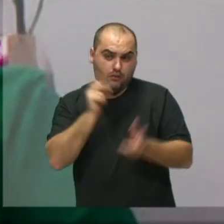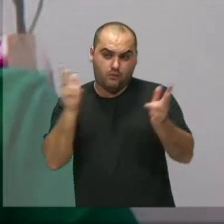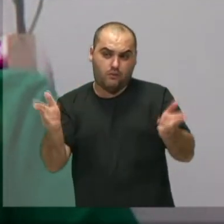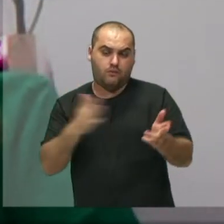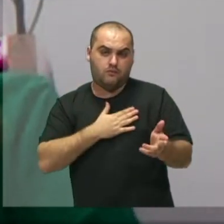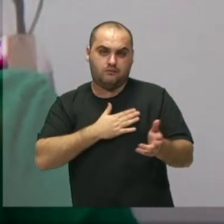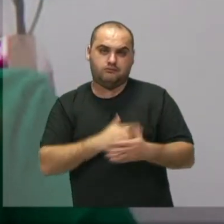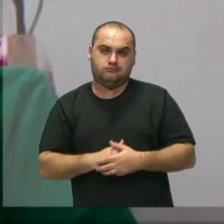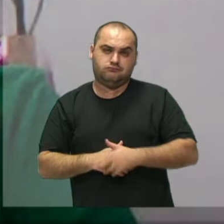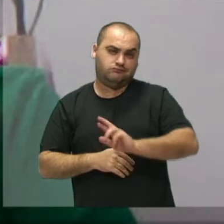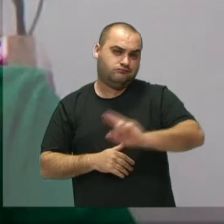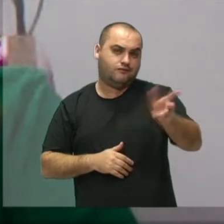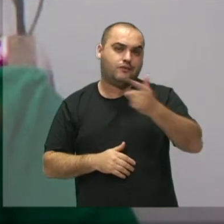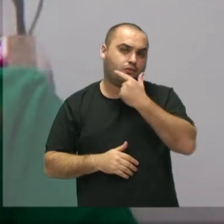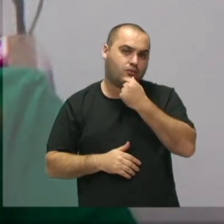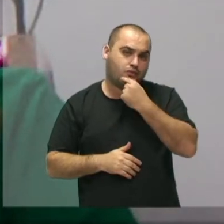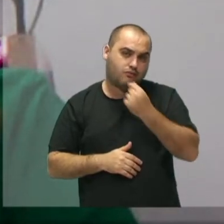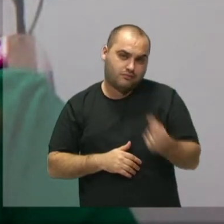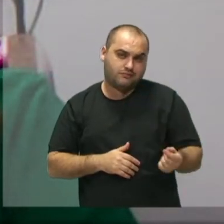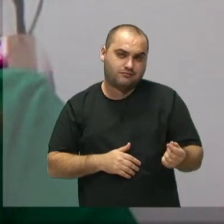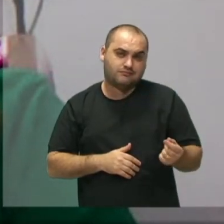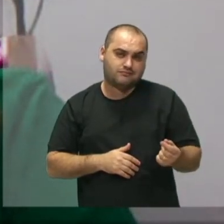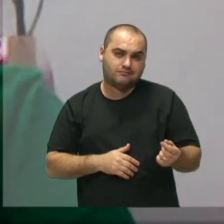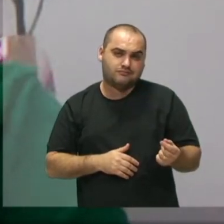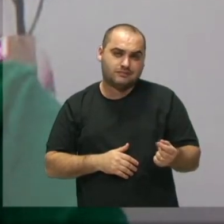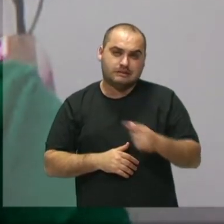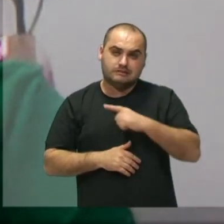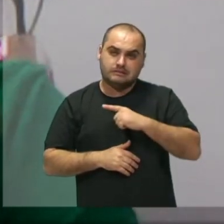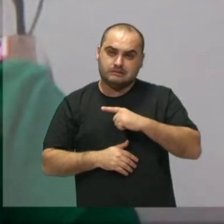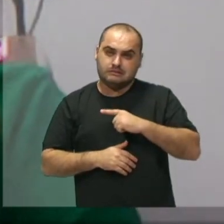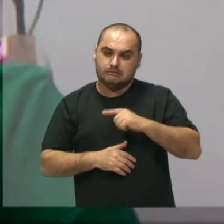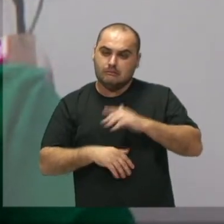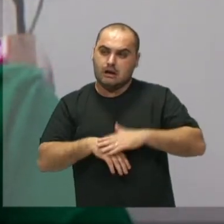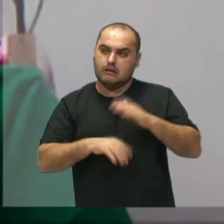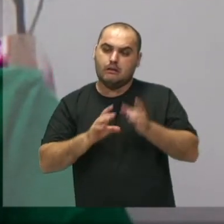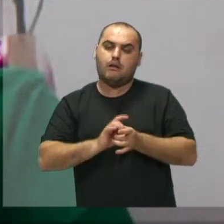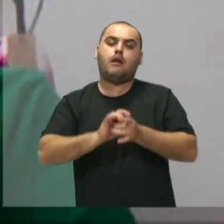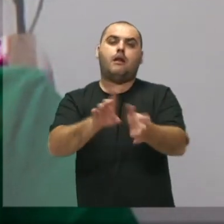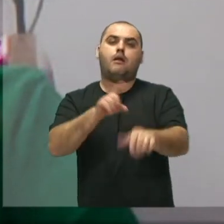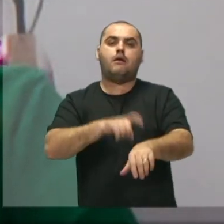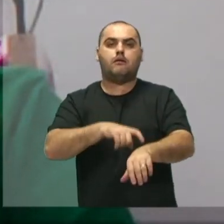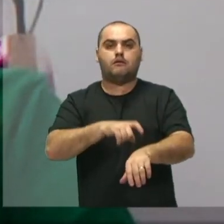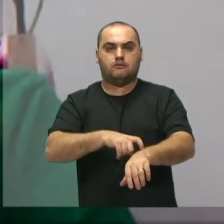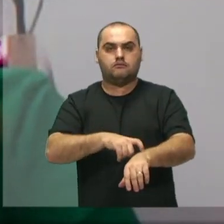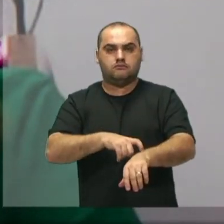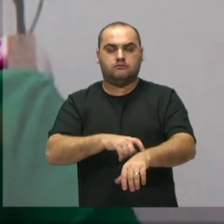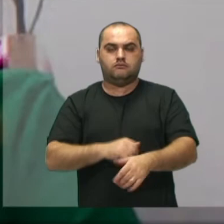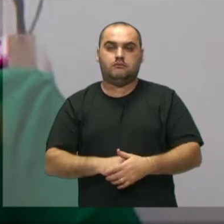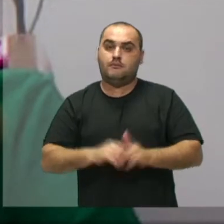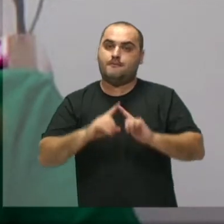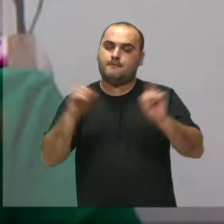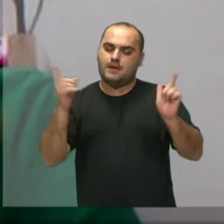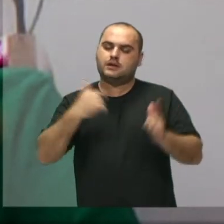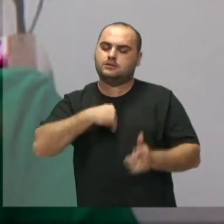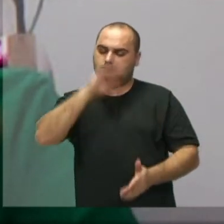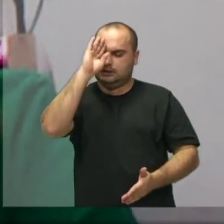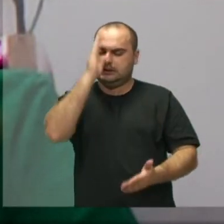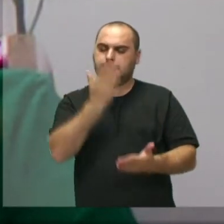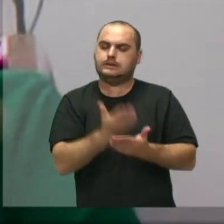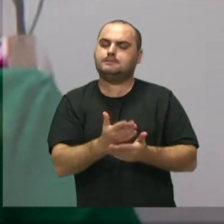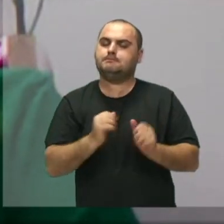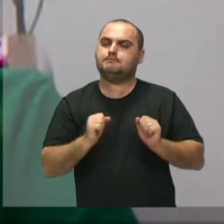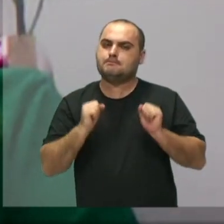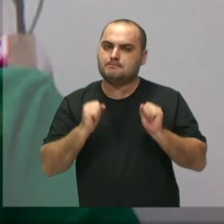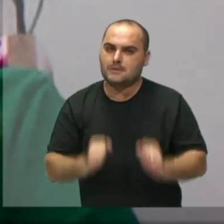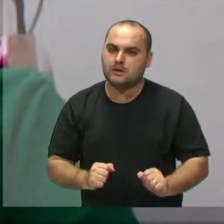de um homem, né, que pode tem mais disponibilidade do que a mulher. Mas eu creio que é possível, Eu acho que